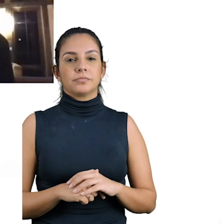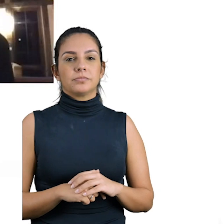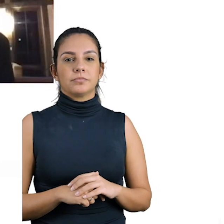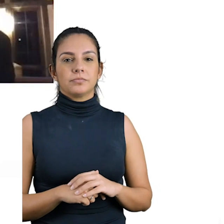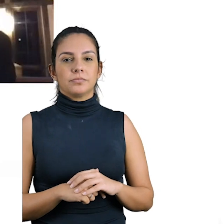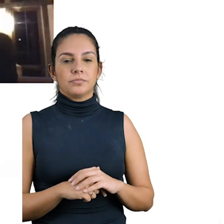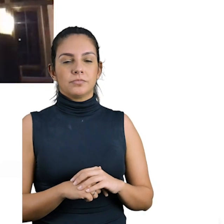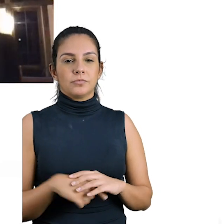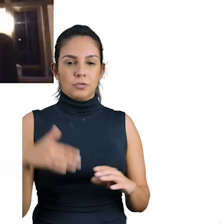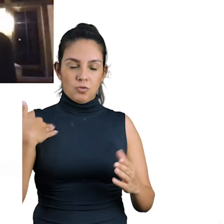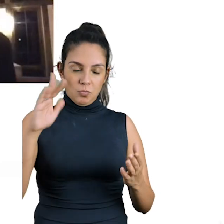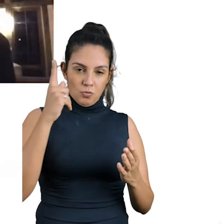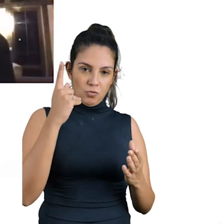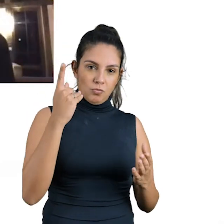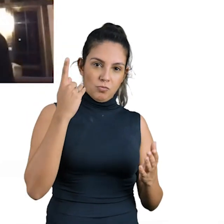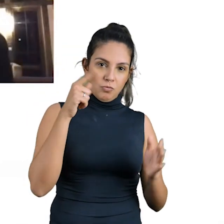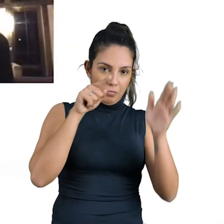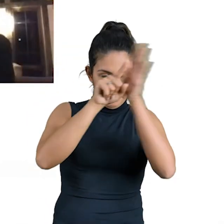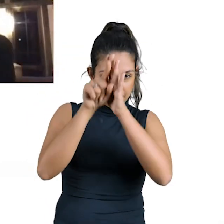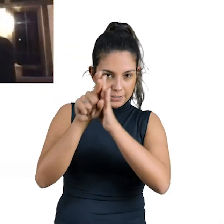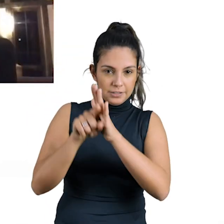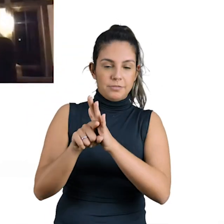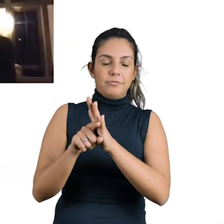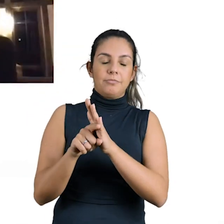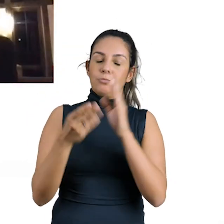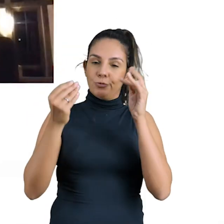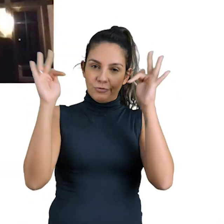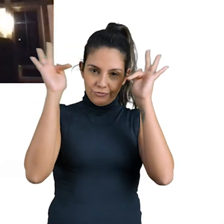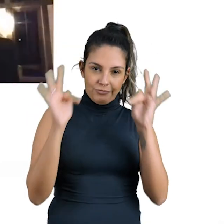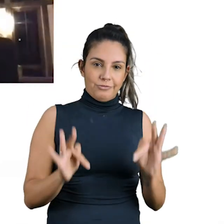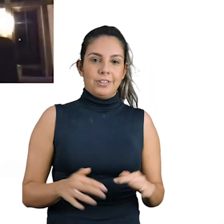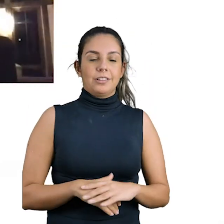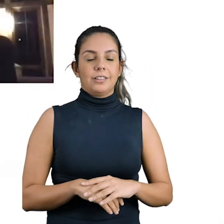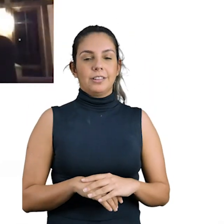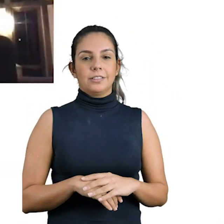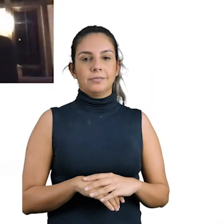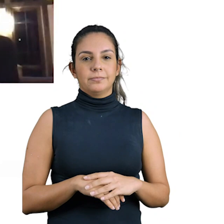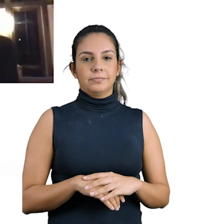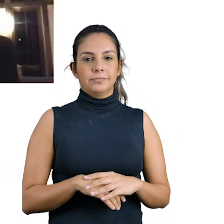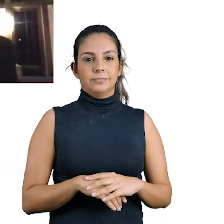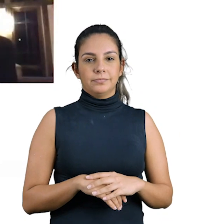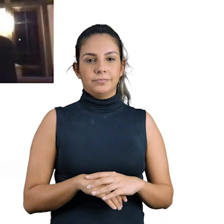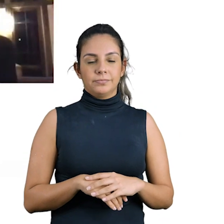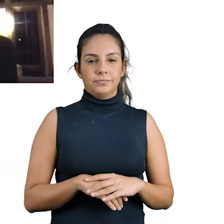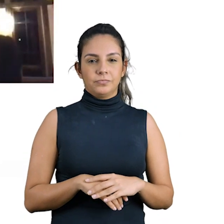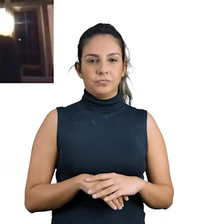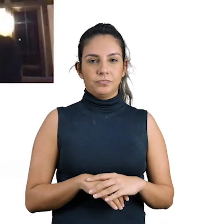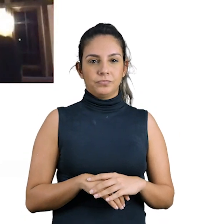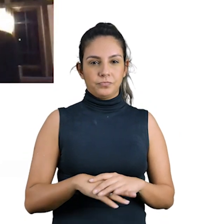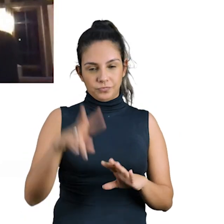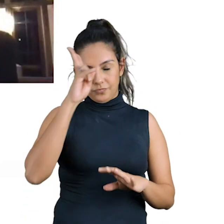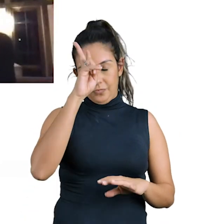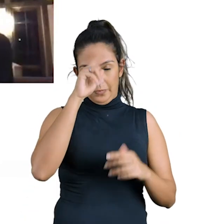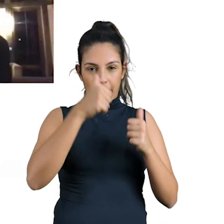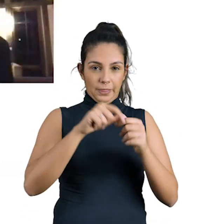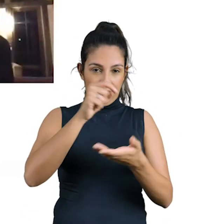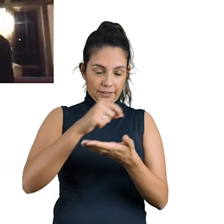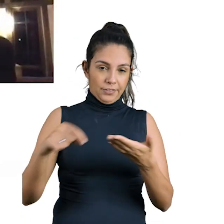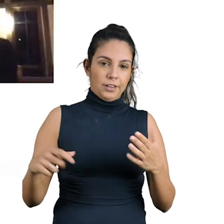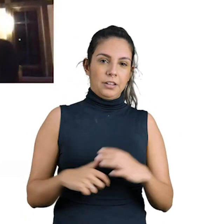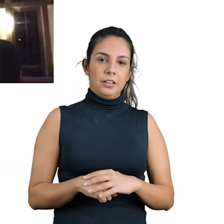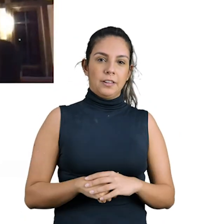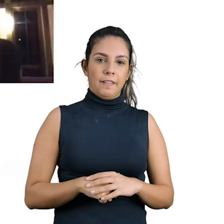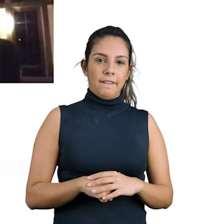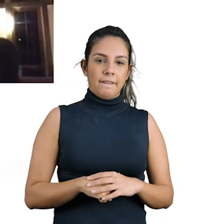Eu vou para um arquivo, saio absolutamente, né, realizada com isso. Eu lembro que quando eu estava